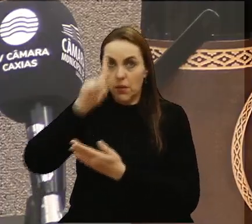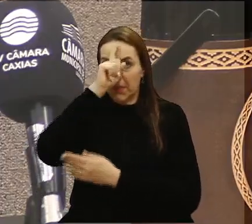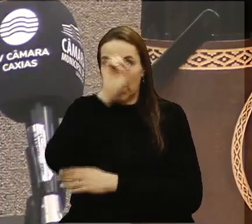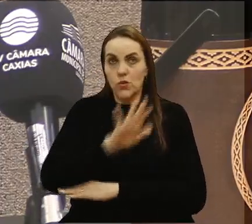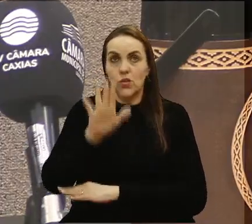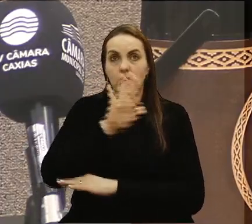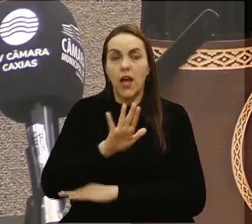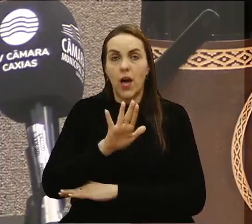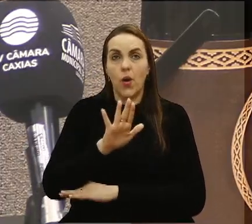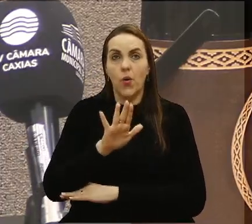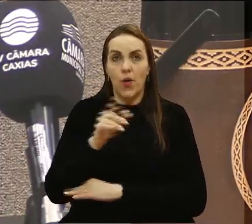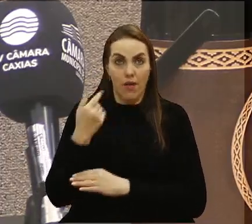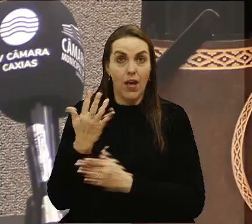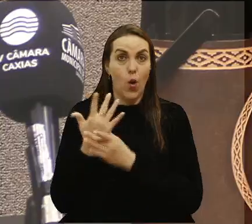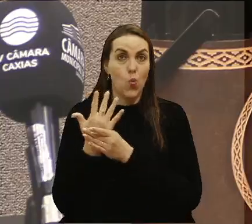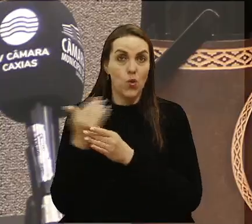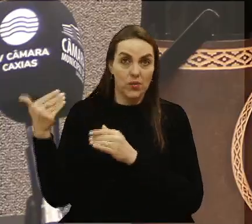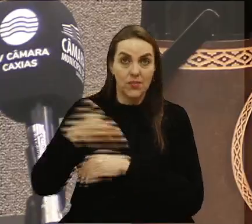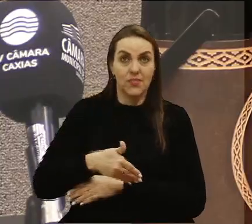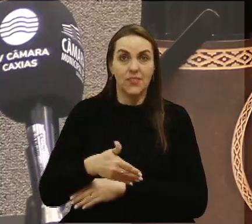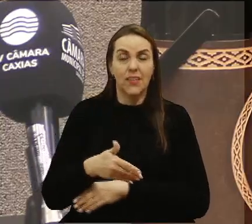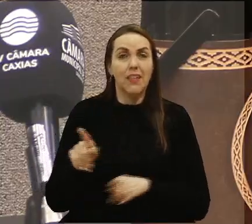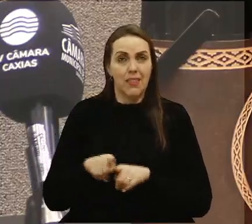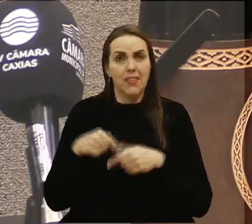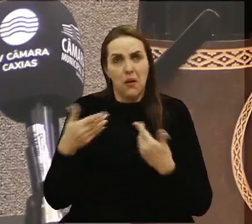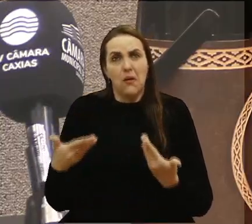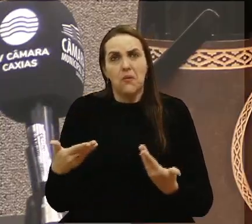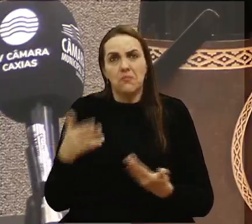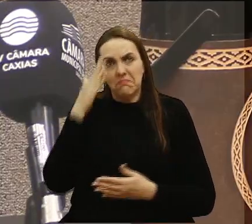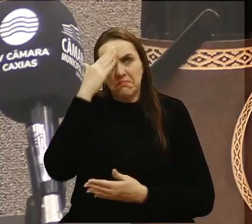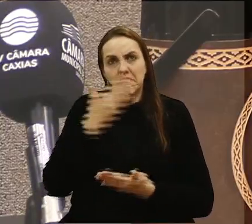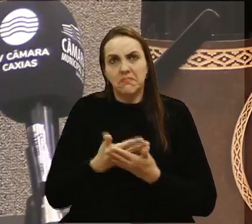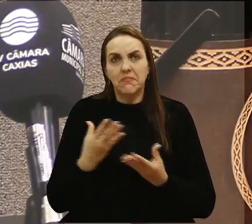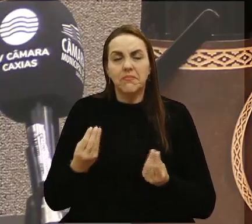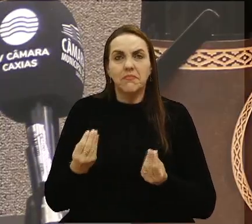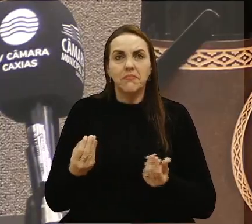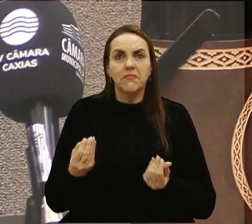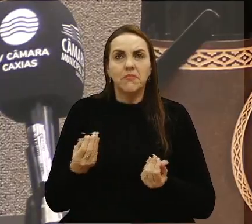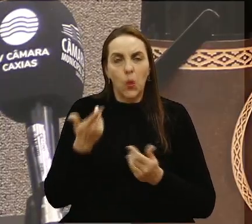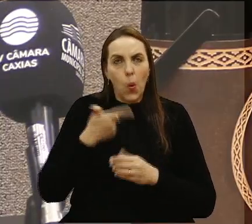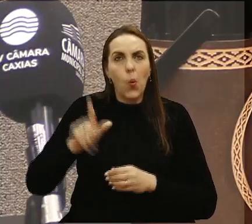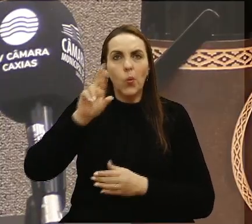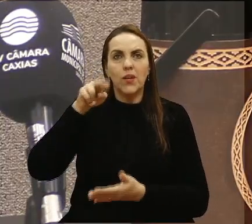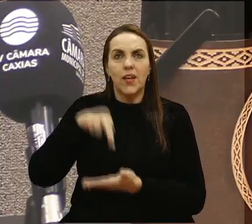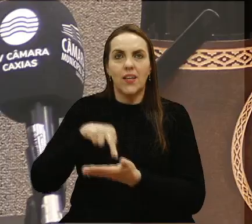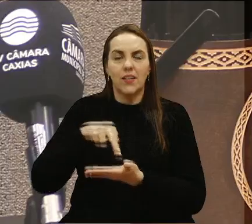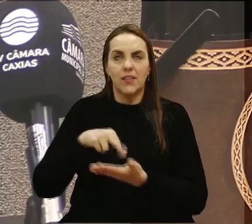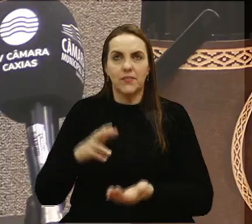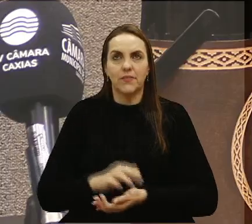Federal. Então, eu acredito muito que estamos numa outra realidade.